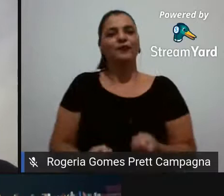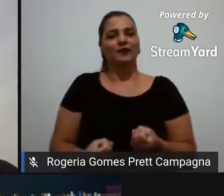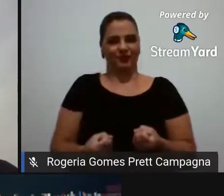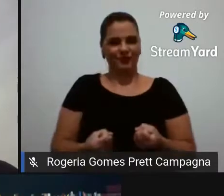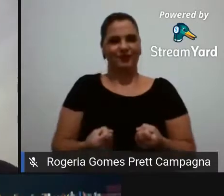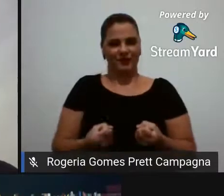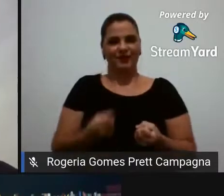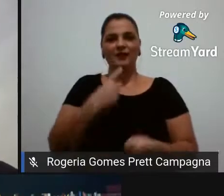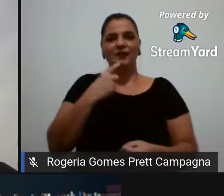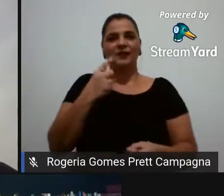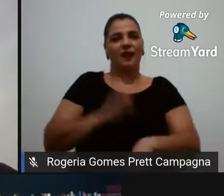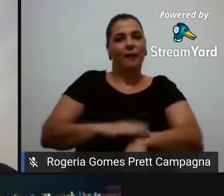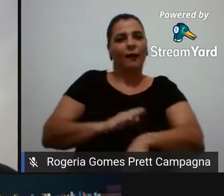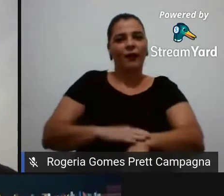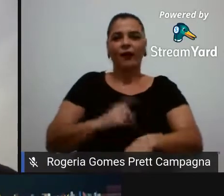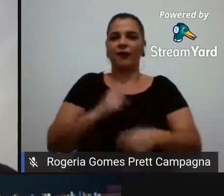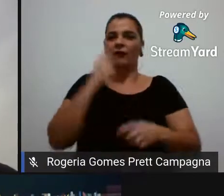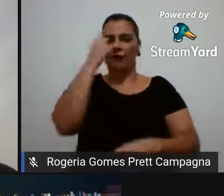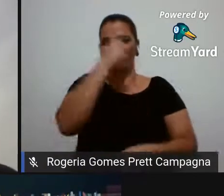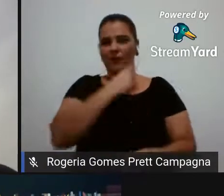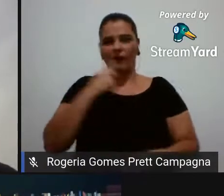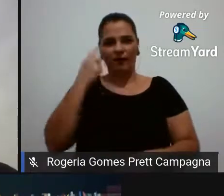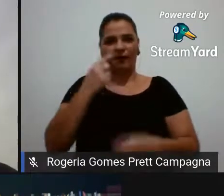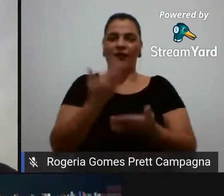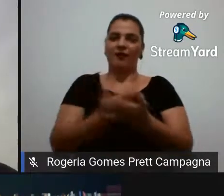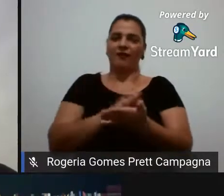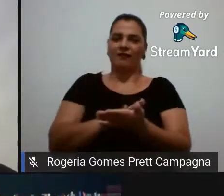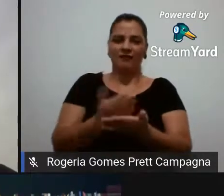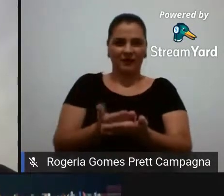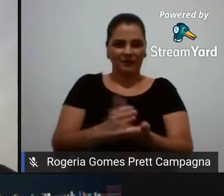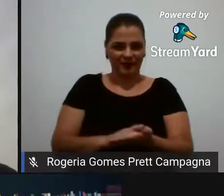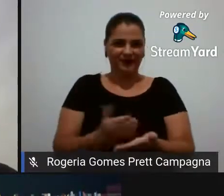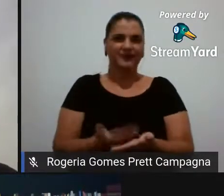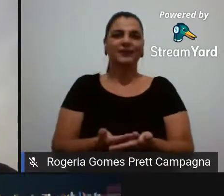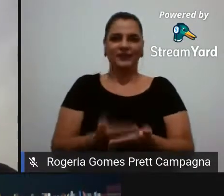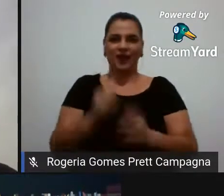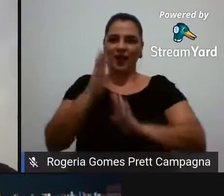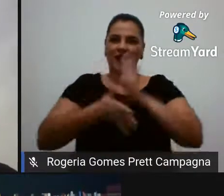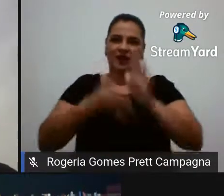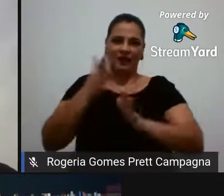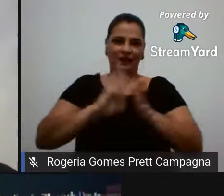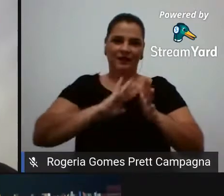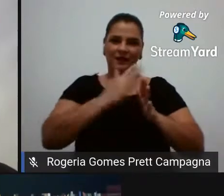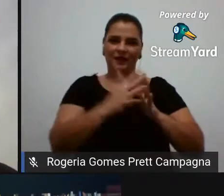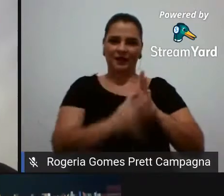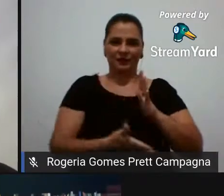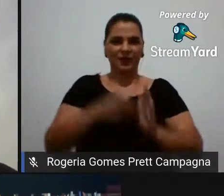na próxima hora, estar aqui interpretando para nós em Libras